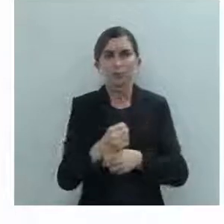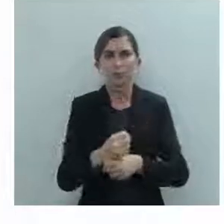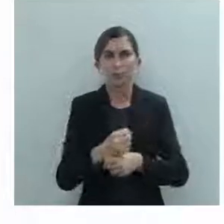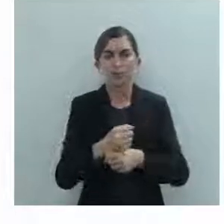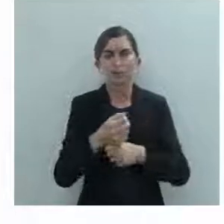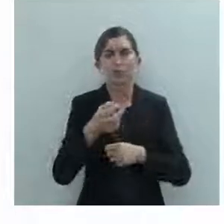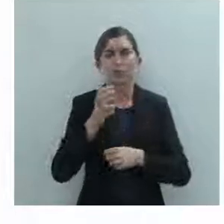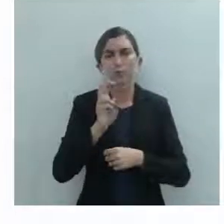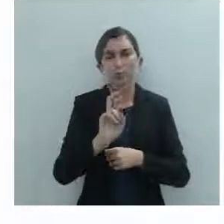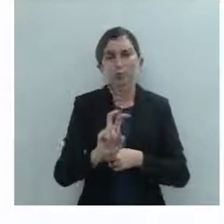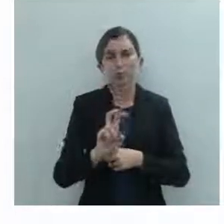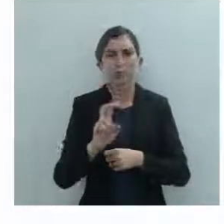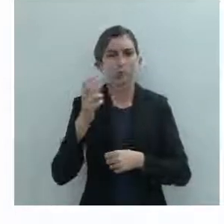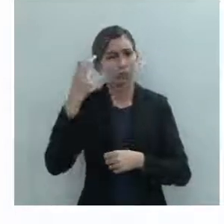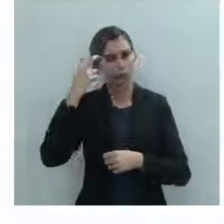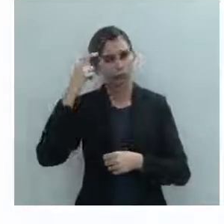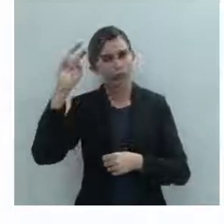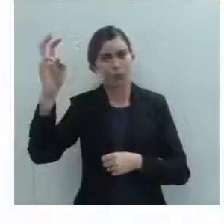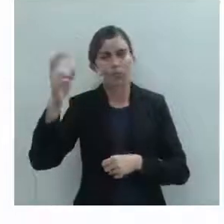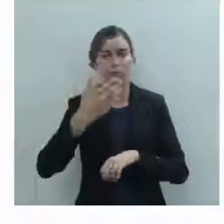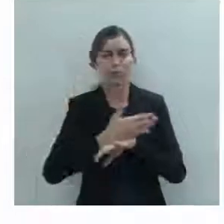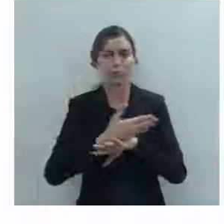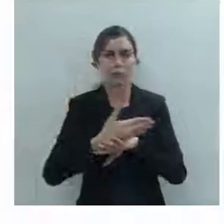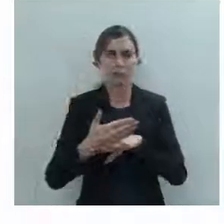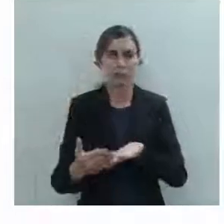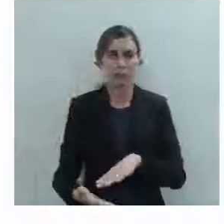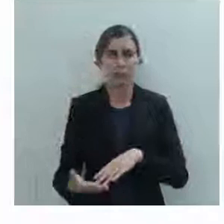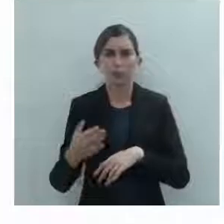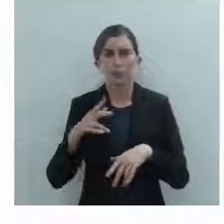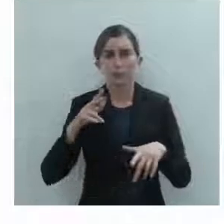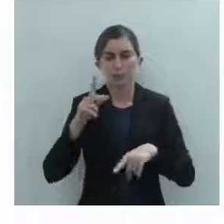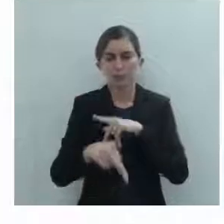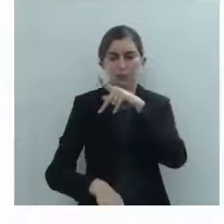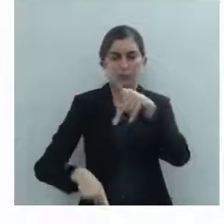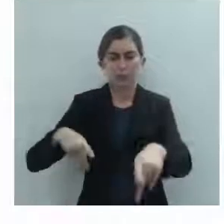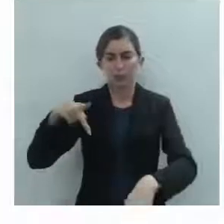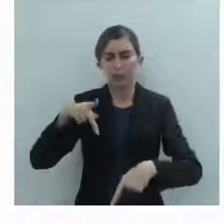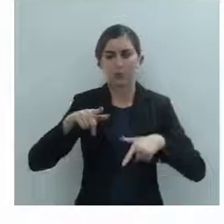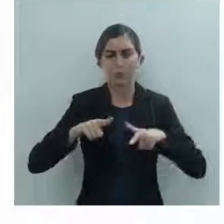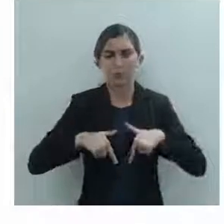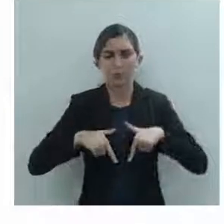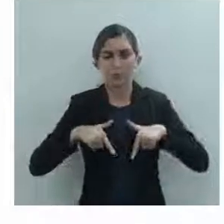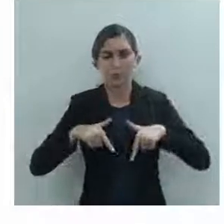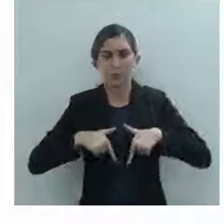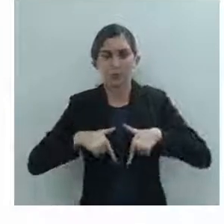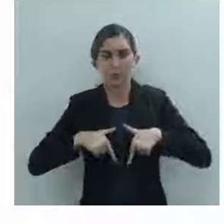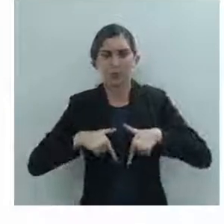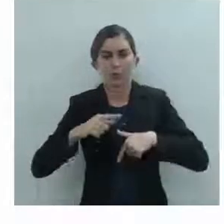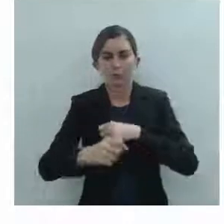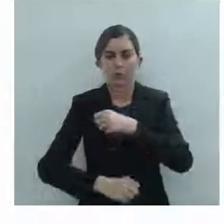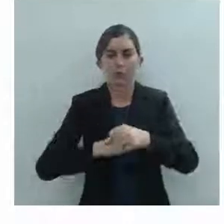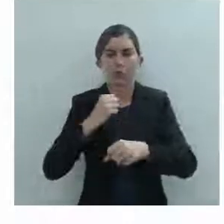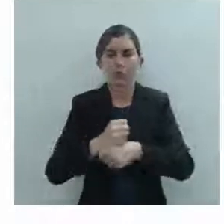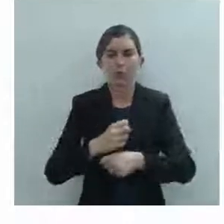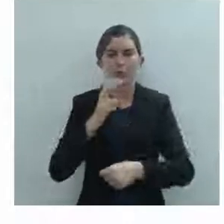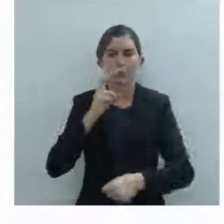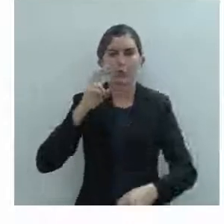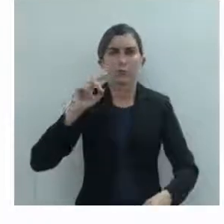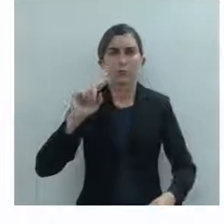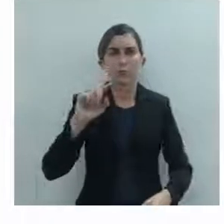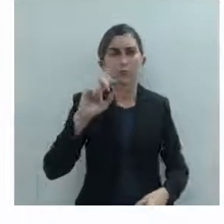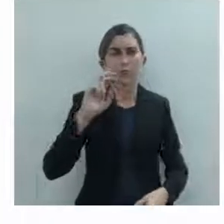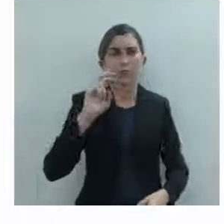as crenças culturais e os costumes do povo Judeu nós estamos estamos zoando